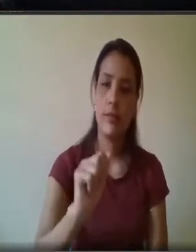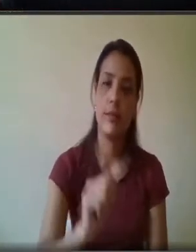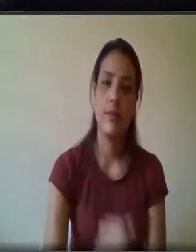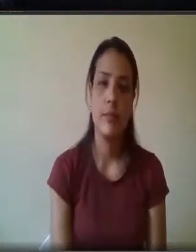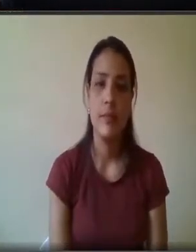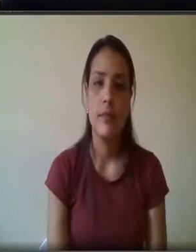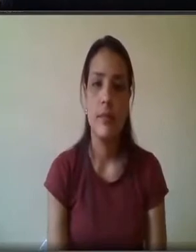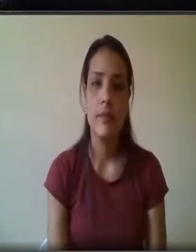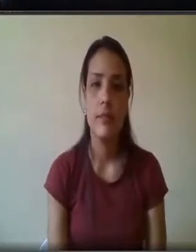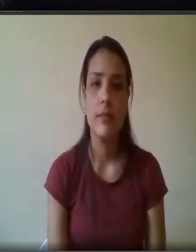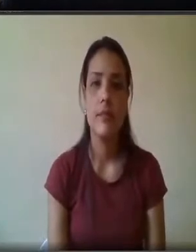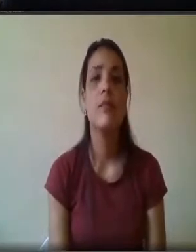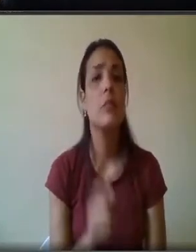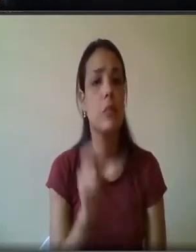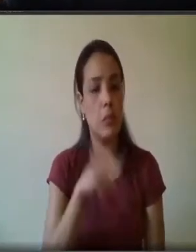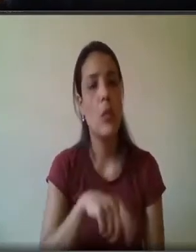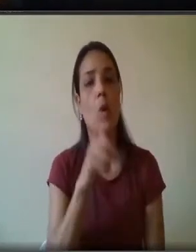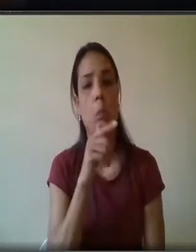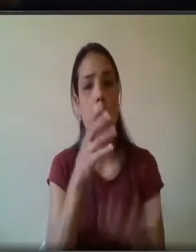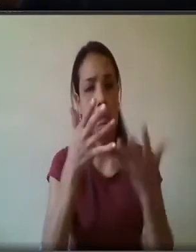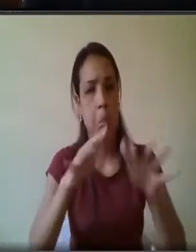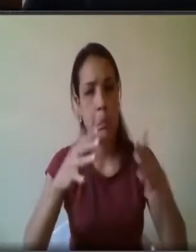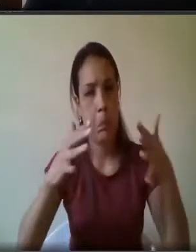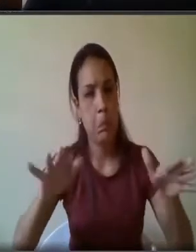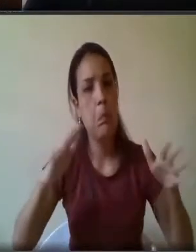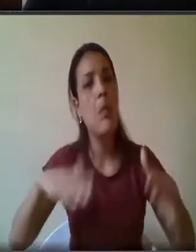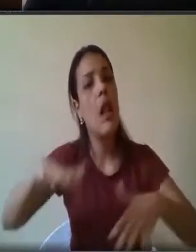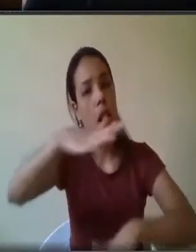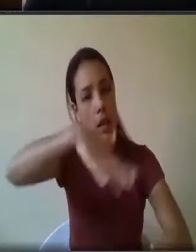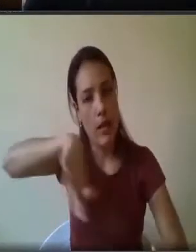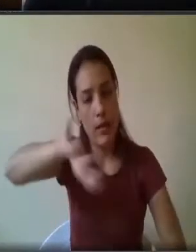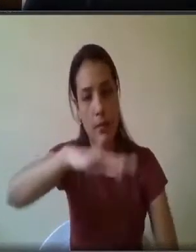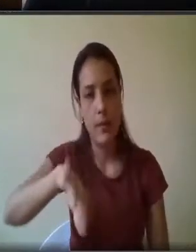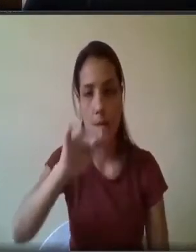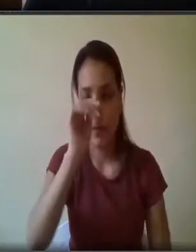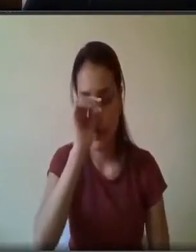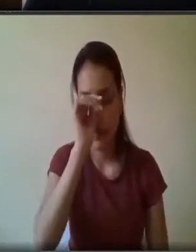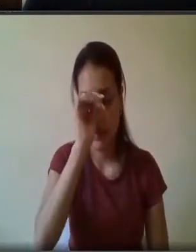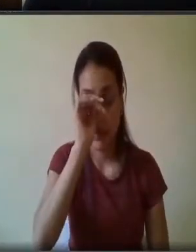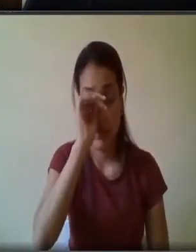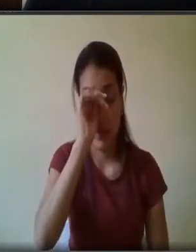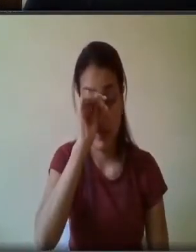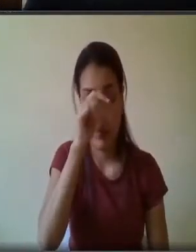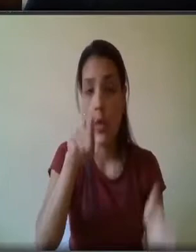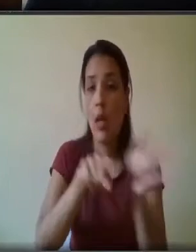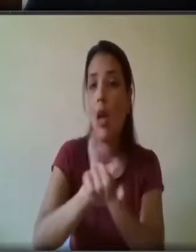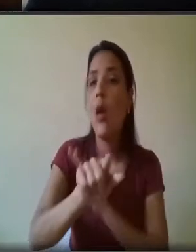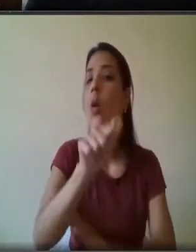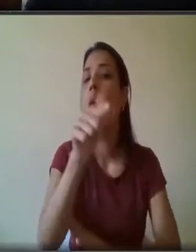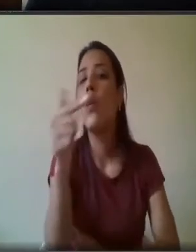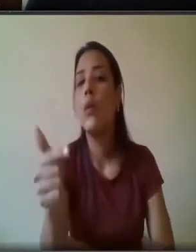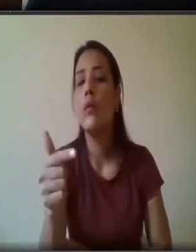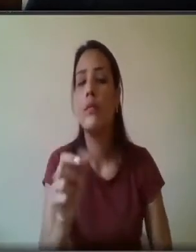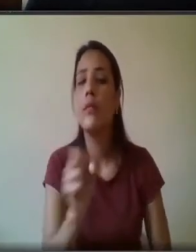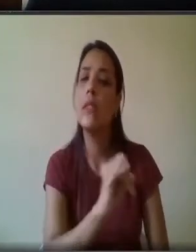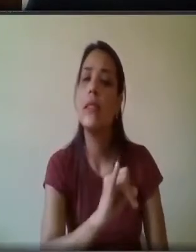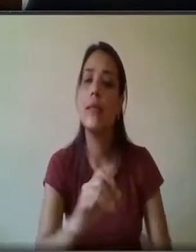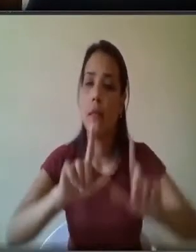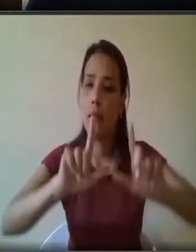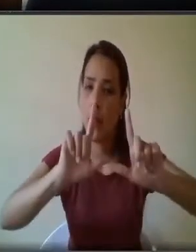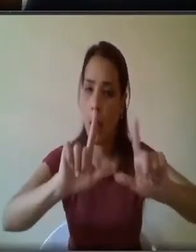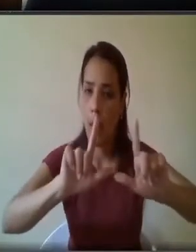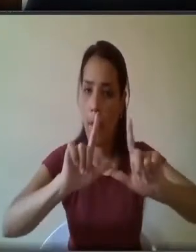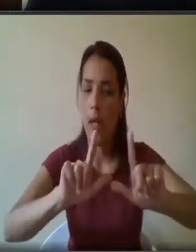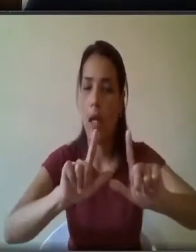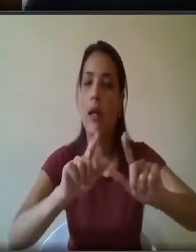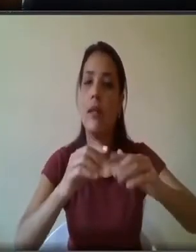no Mesopacífico. Tá? Outra perguntinha que ele pode trazer. Se as placas estão se separando, o que